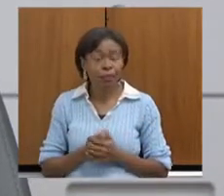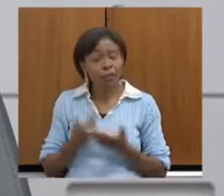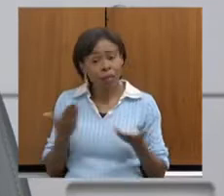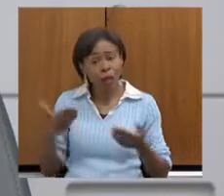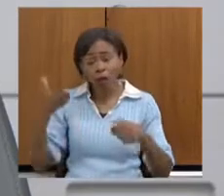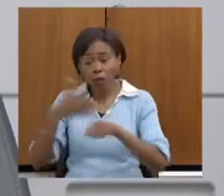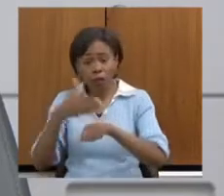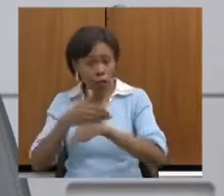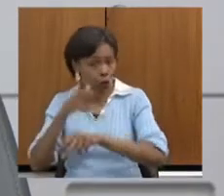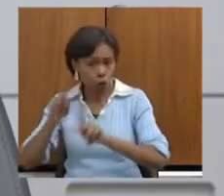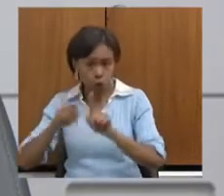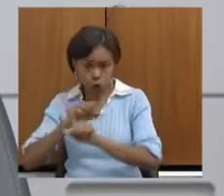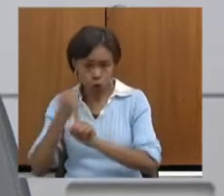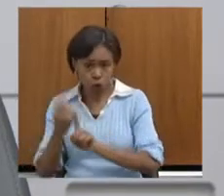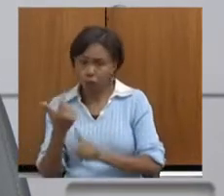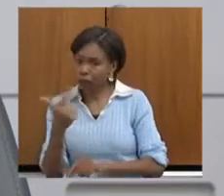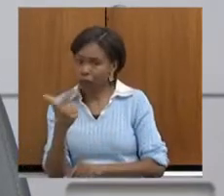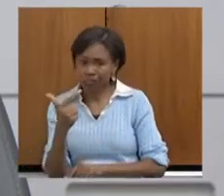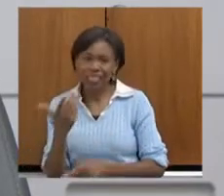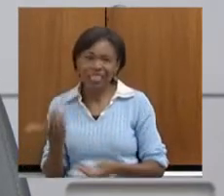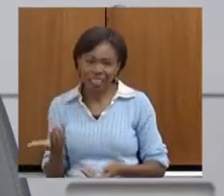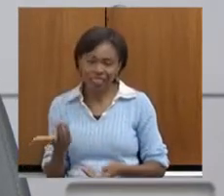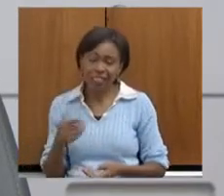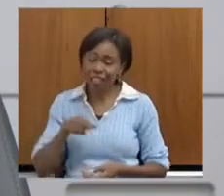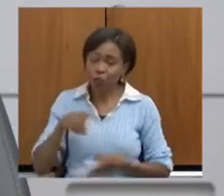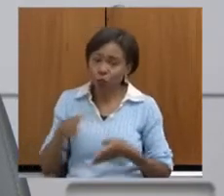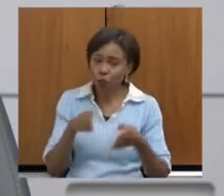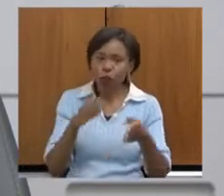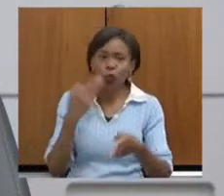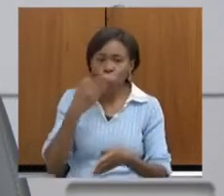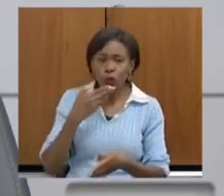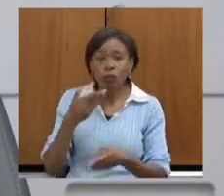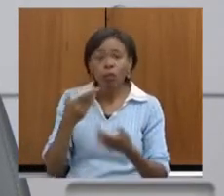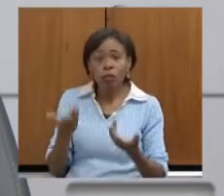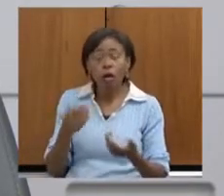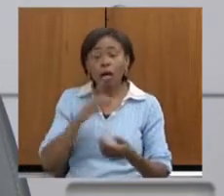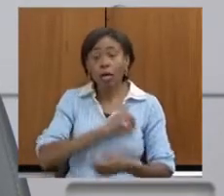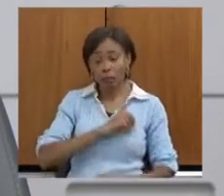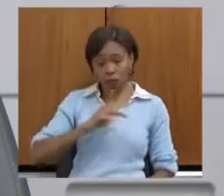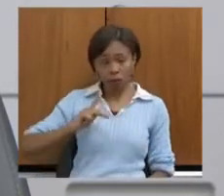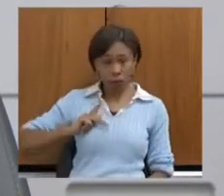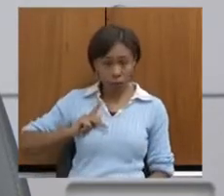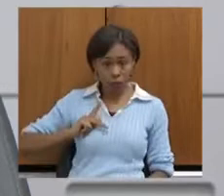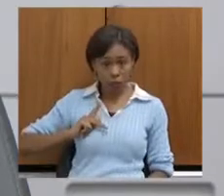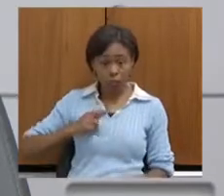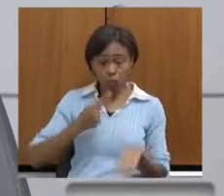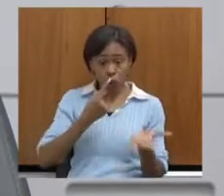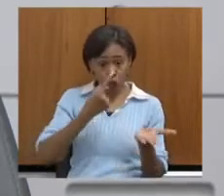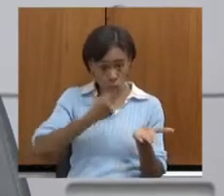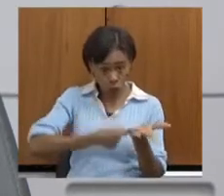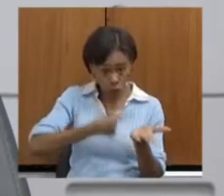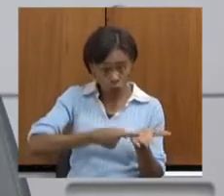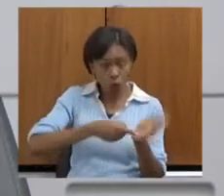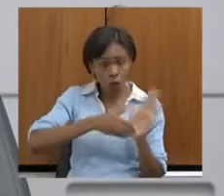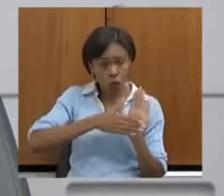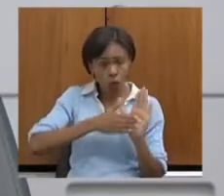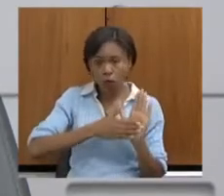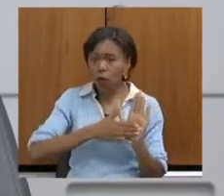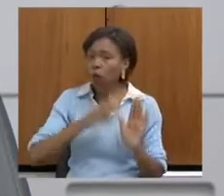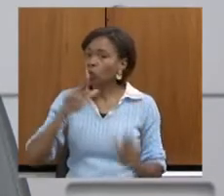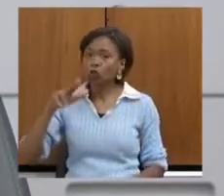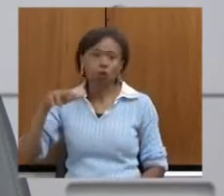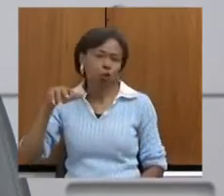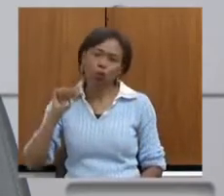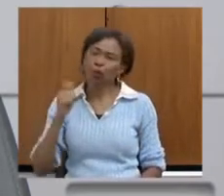social no processo da recaptação do Rio Doce é preciso reiterar que a presença da Defensoria na mesa de recaptação nunca se propôs a